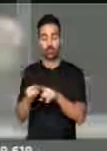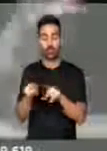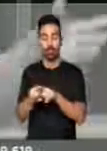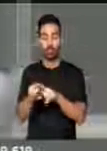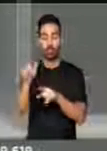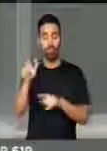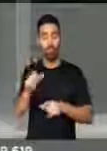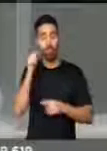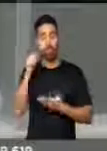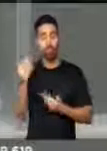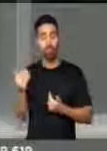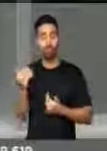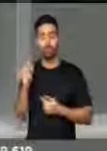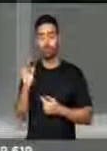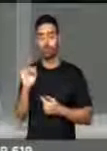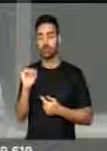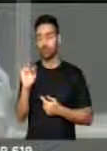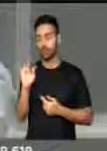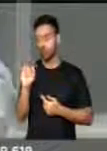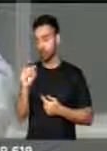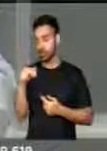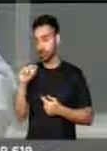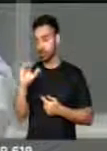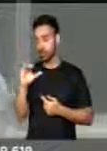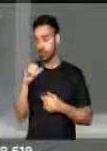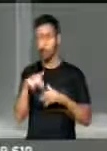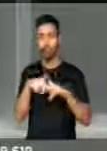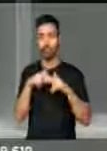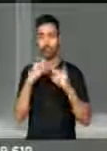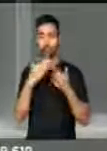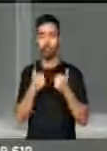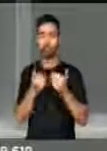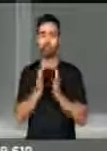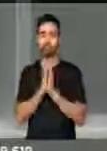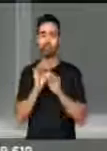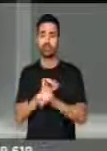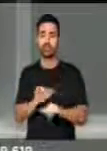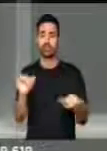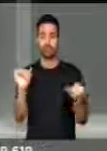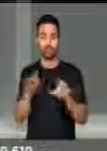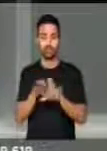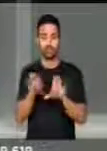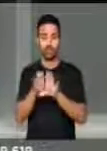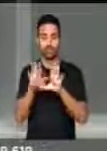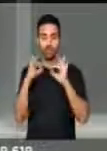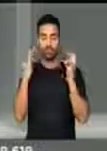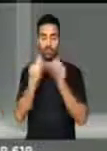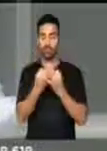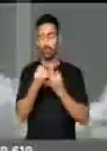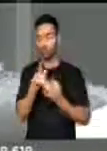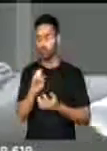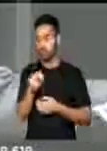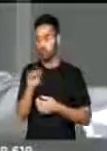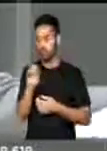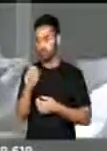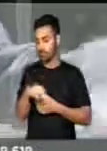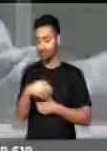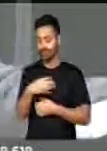Titanic, além de muitas outras coisas. Portanto, eu peço a Vossa Excelência que dê uma divulgação, e a família do Geneton, nossos sentimentos. Que é a